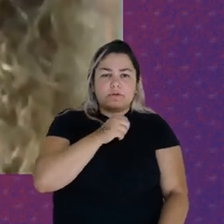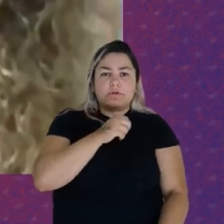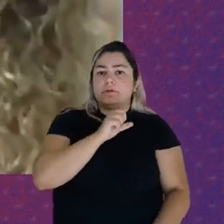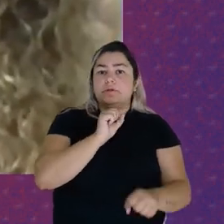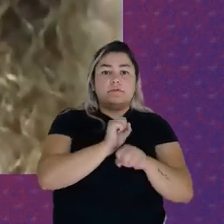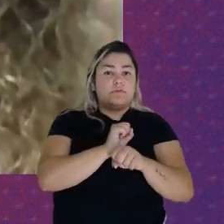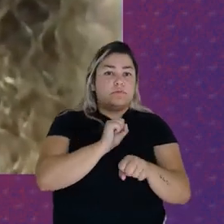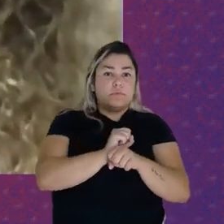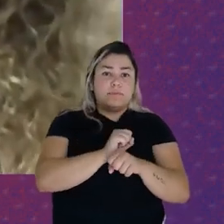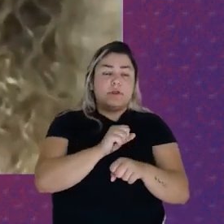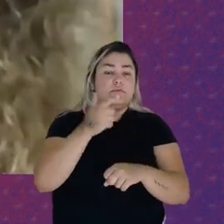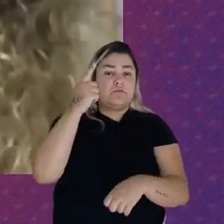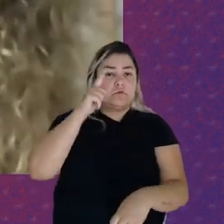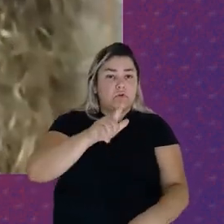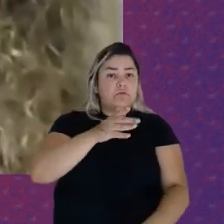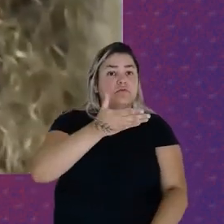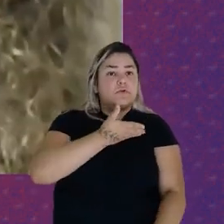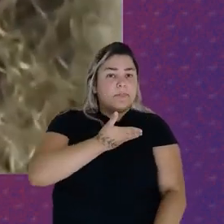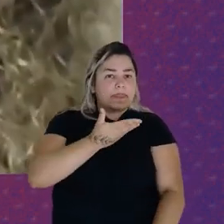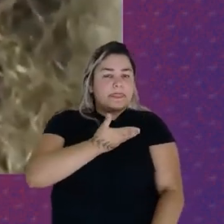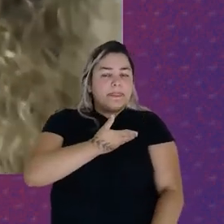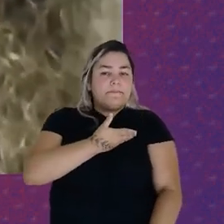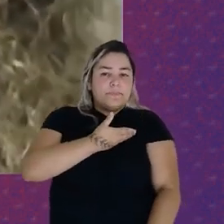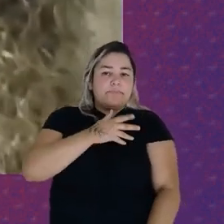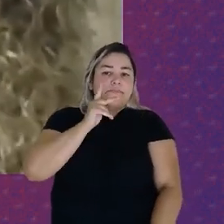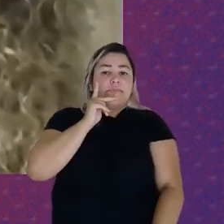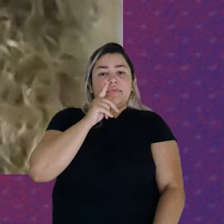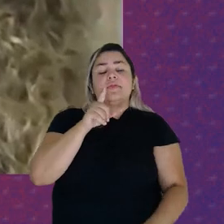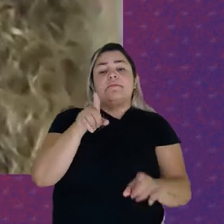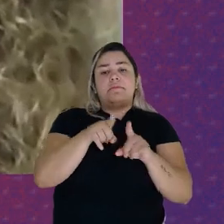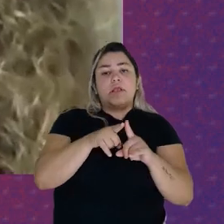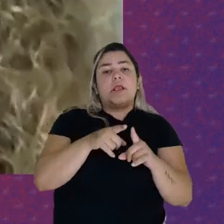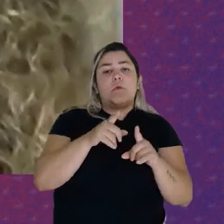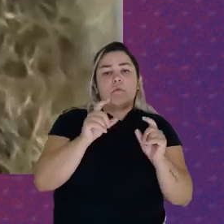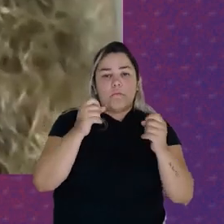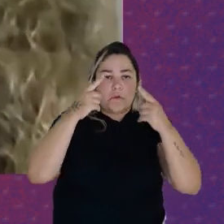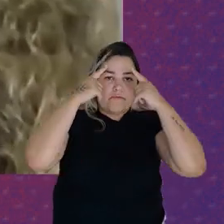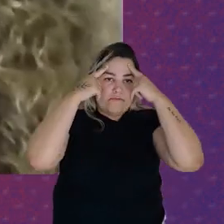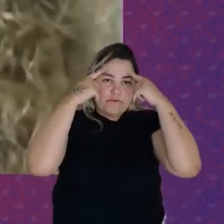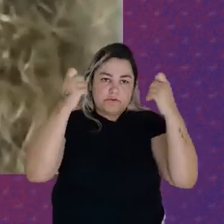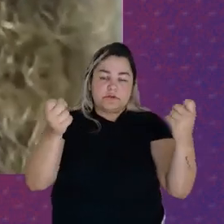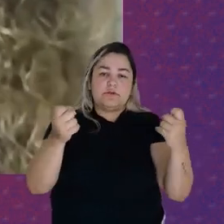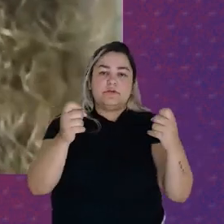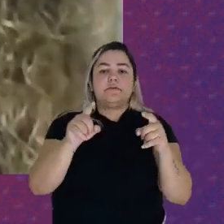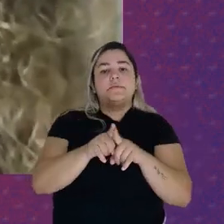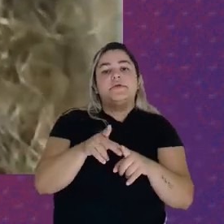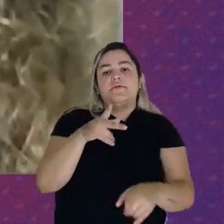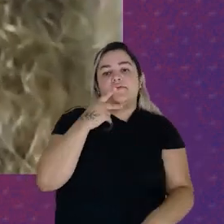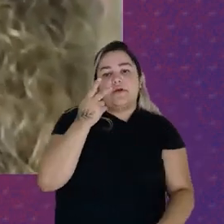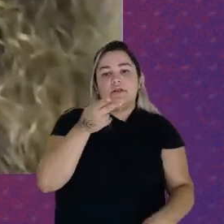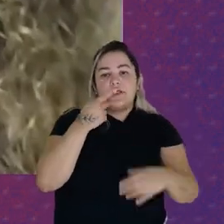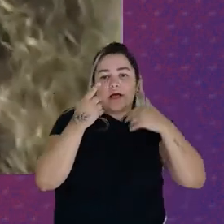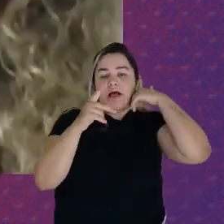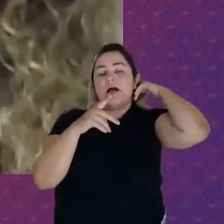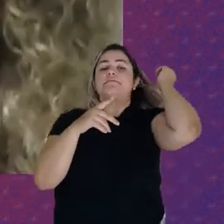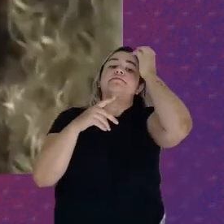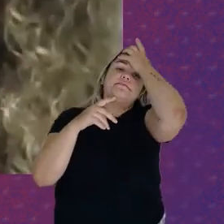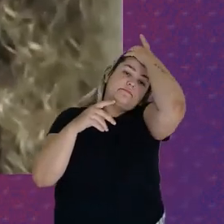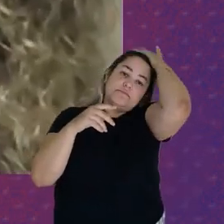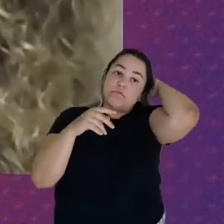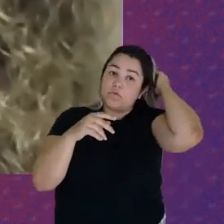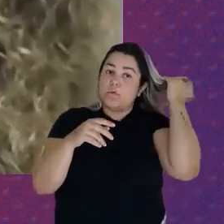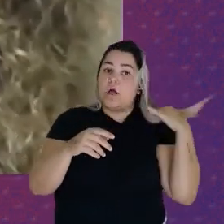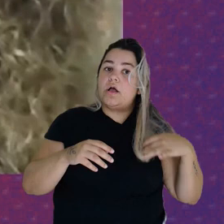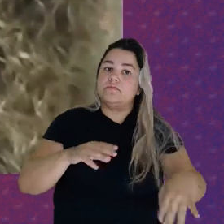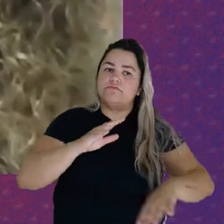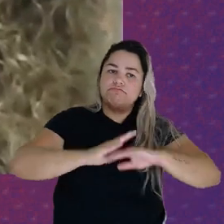pelos colegas vereadores, o que a gente também considera uma violência, porque para além de falar e de agir, o silêncio num ato